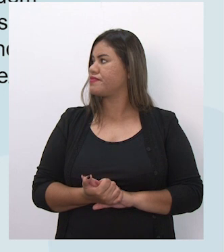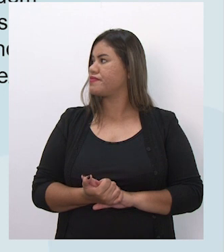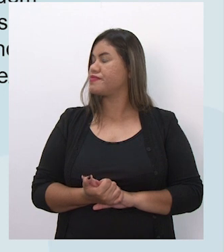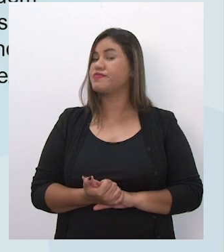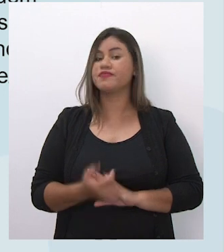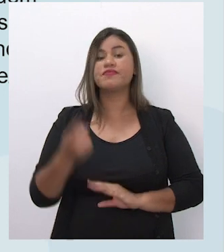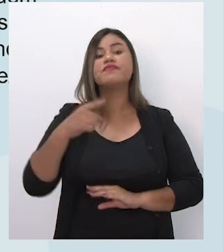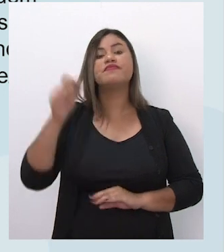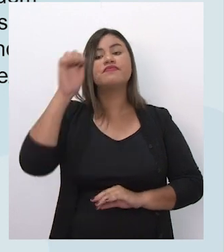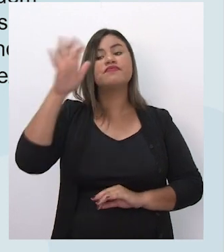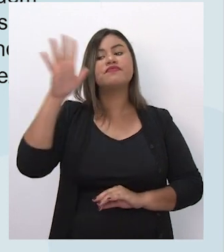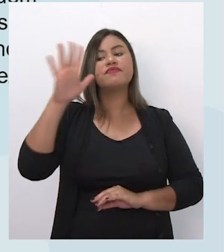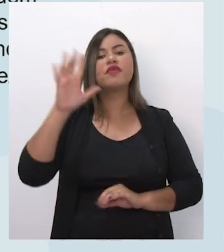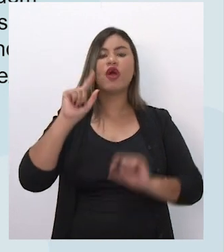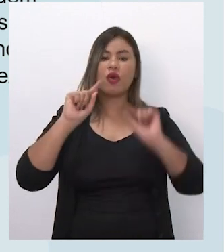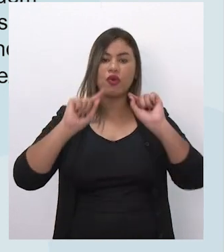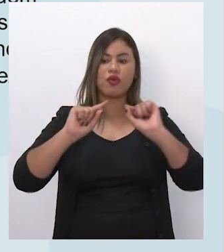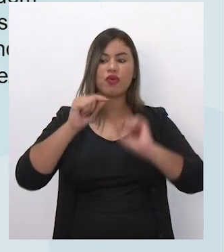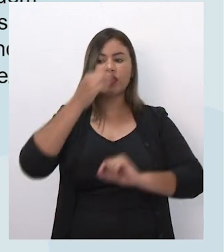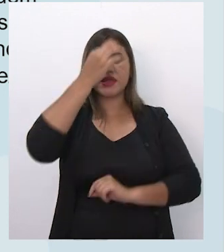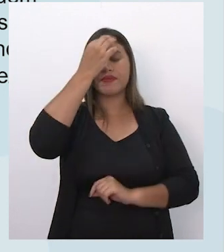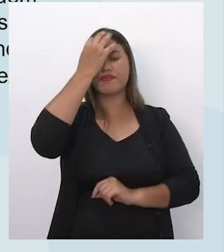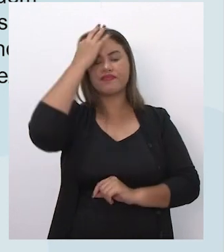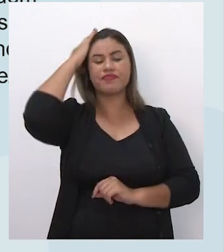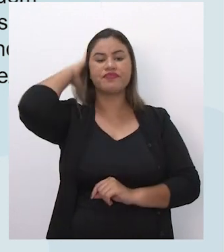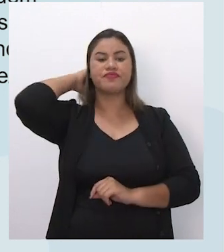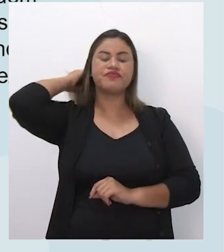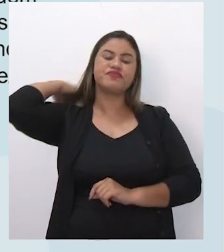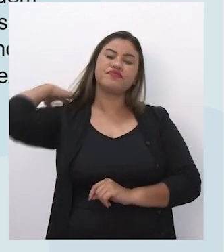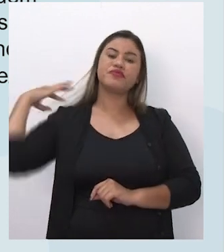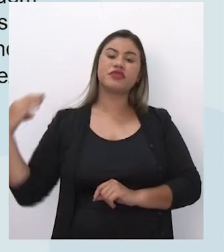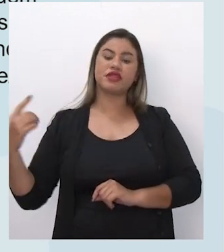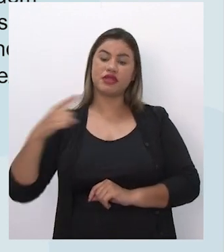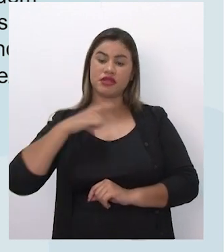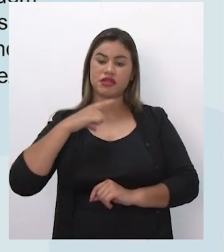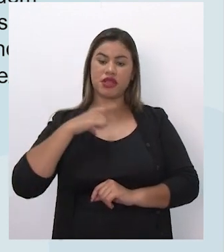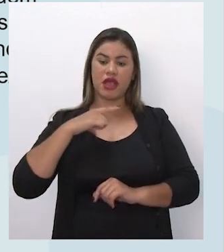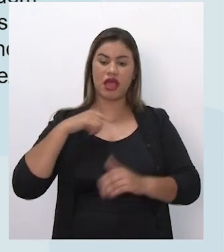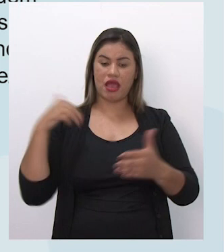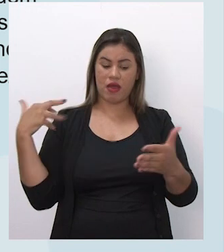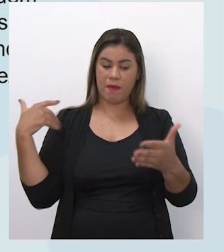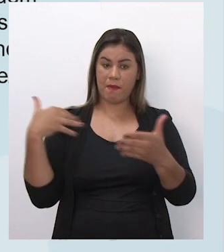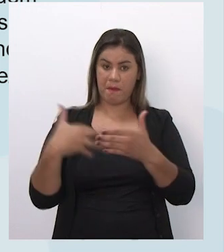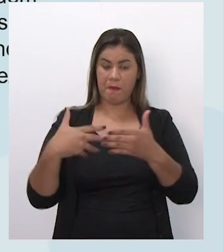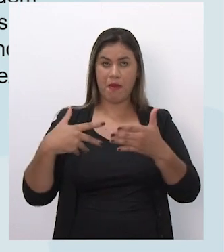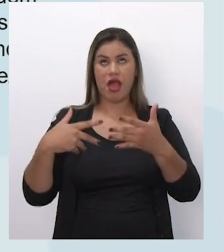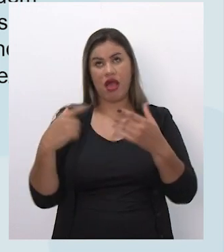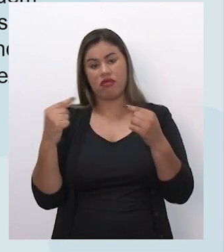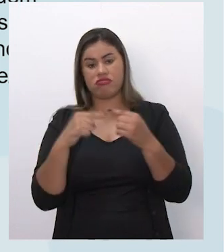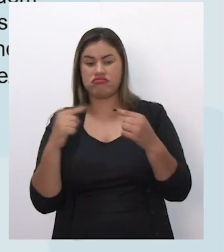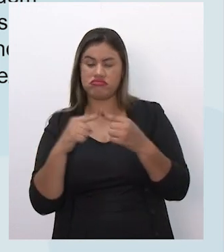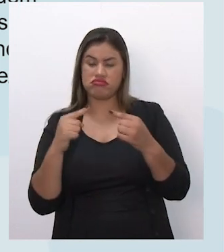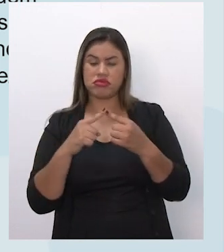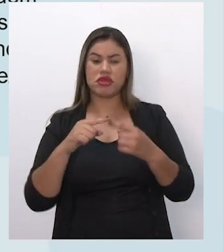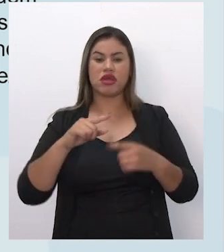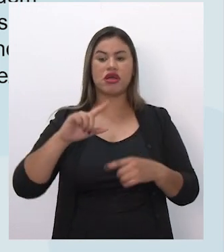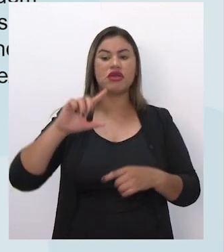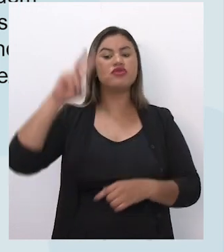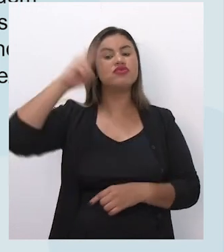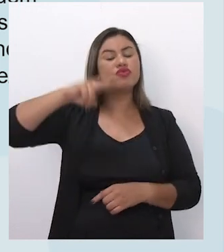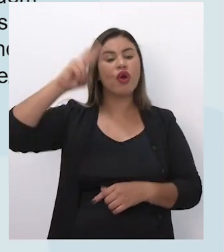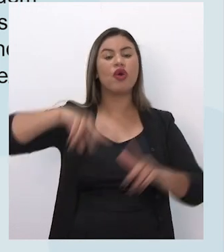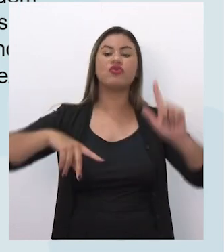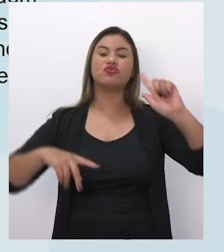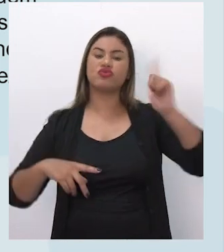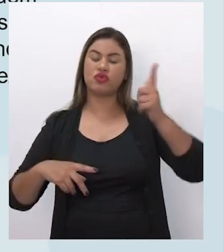seguinte. Existem aproximações relacionadas à questão da história e geografia. E aí é